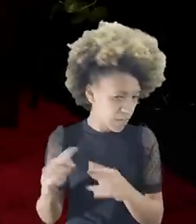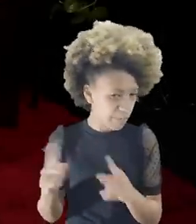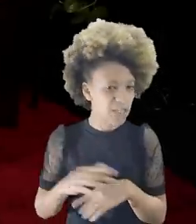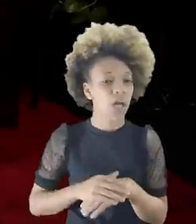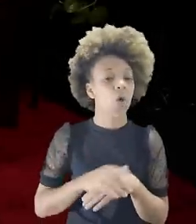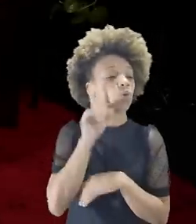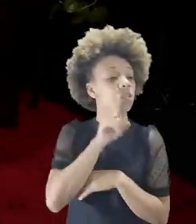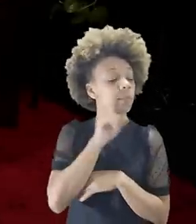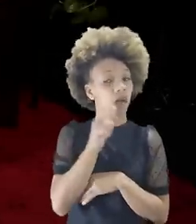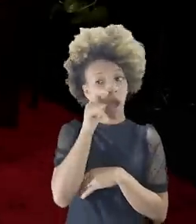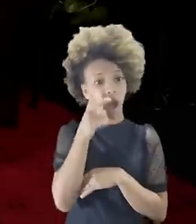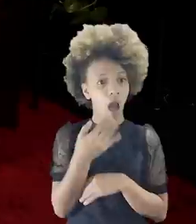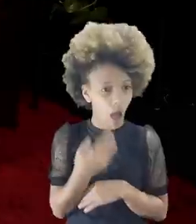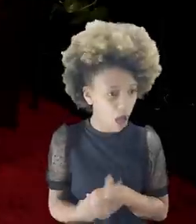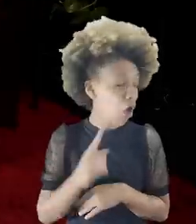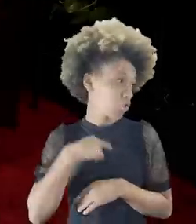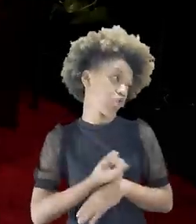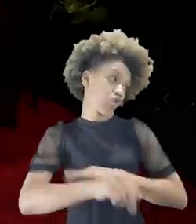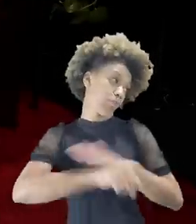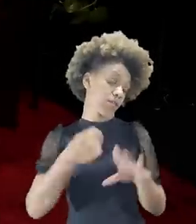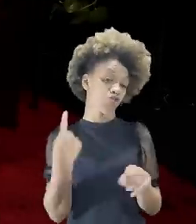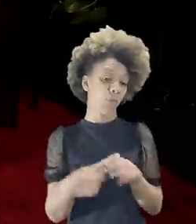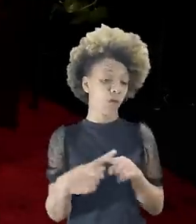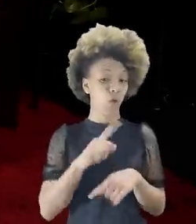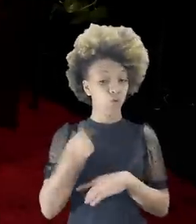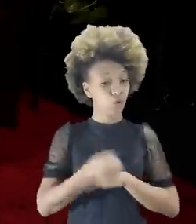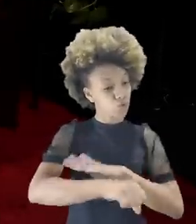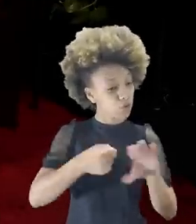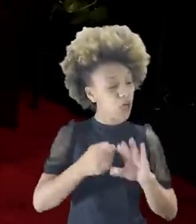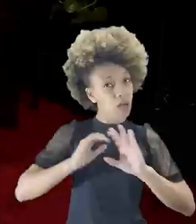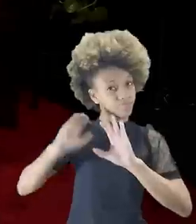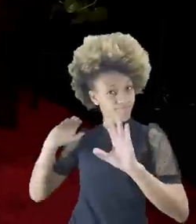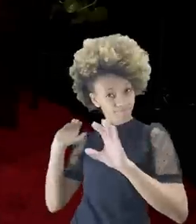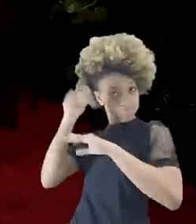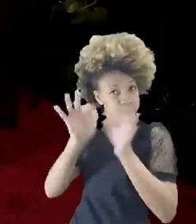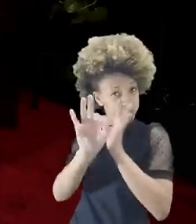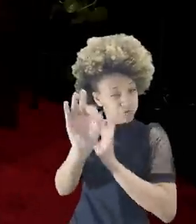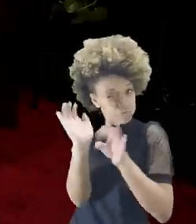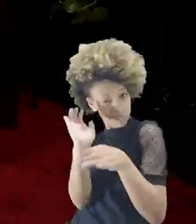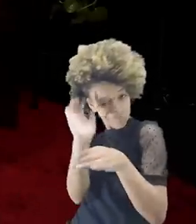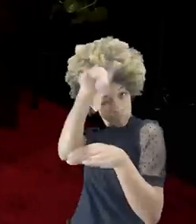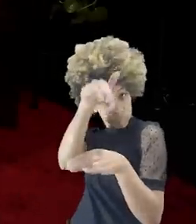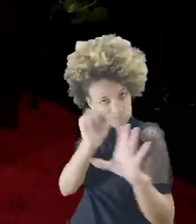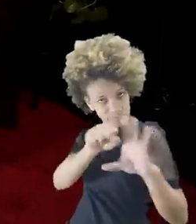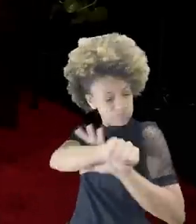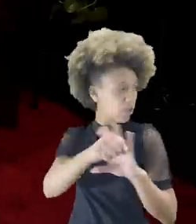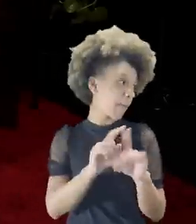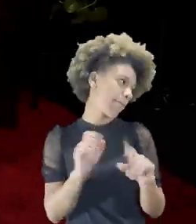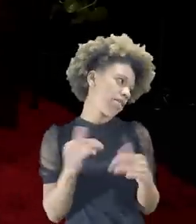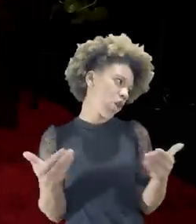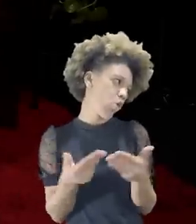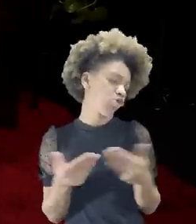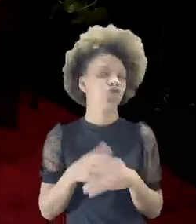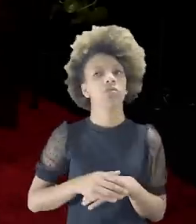americanos eles ficavam muito impressionados com o nosso basquete que o nosso basquete era de um acerto de longa distância né que hoje você vem Cury